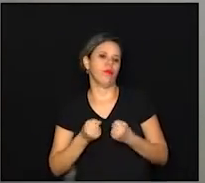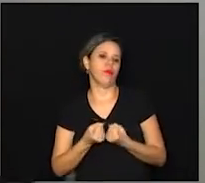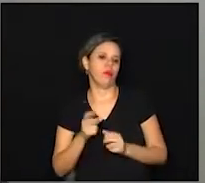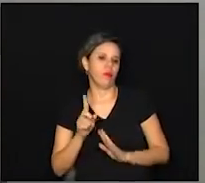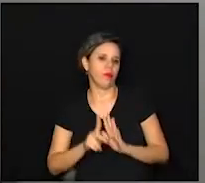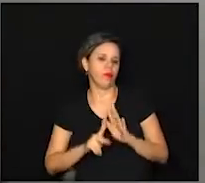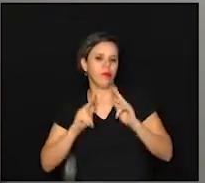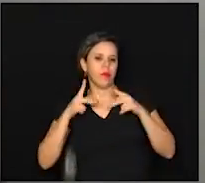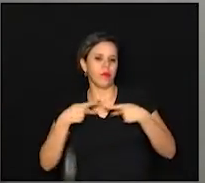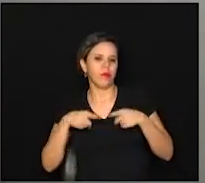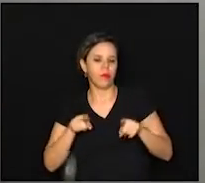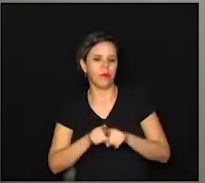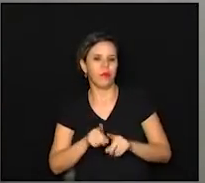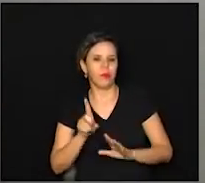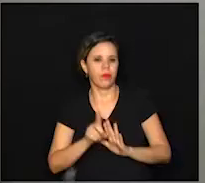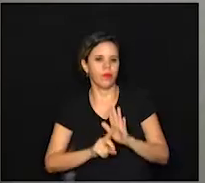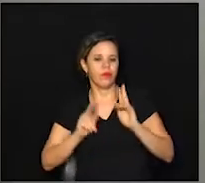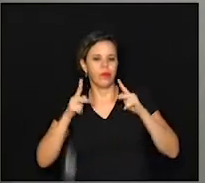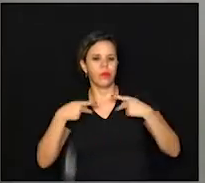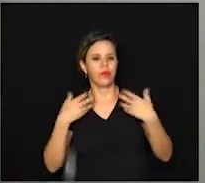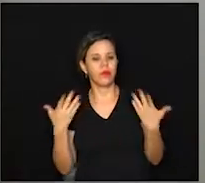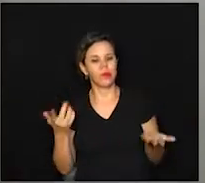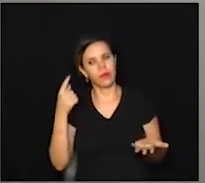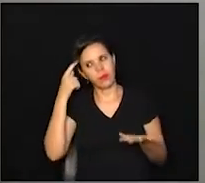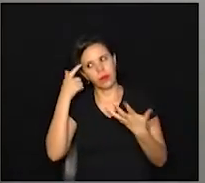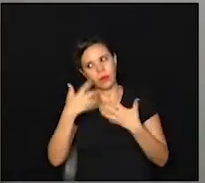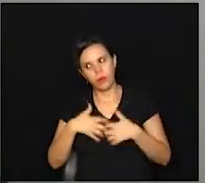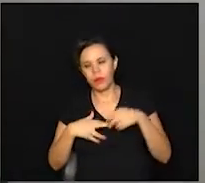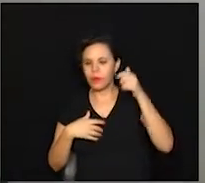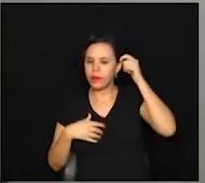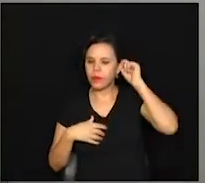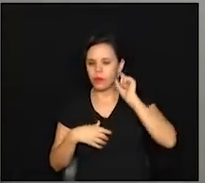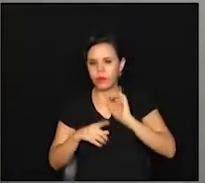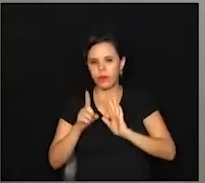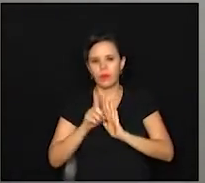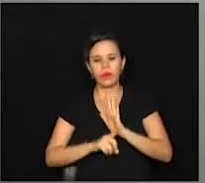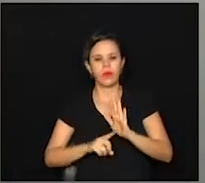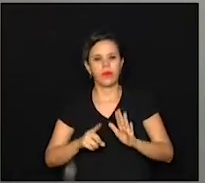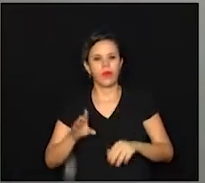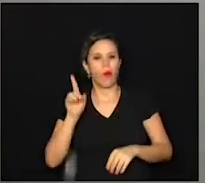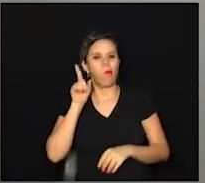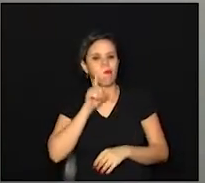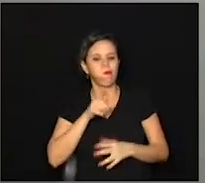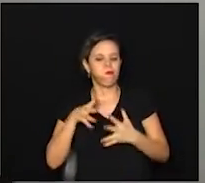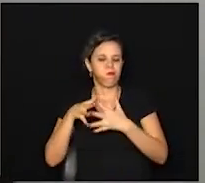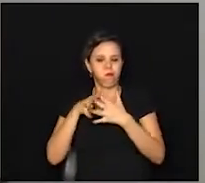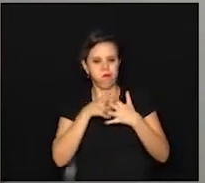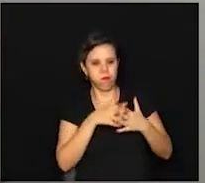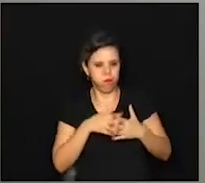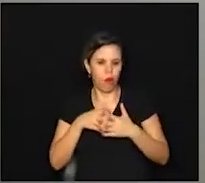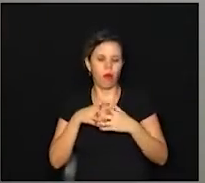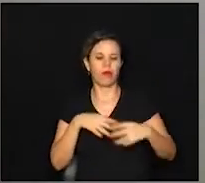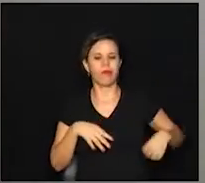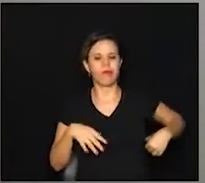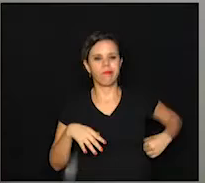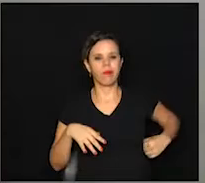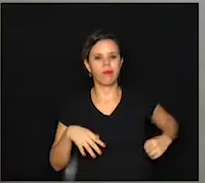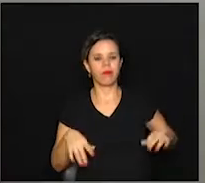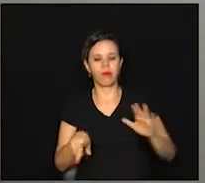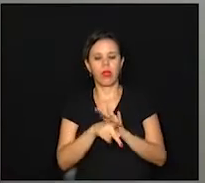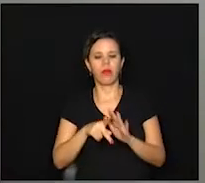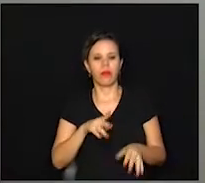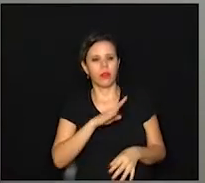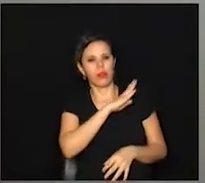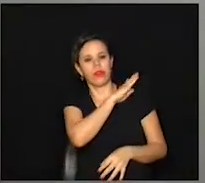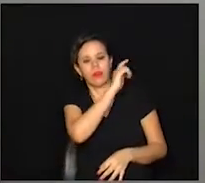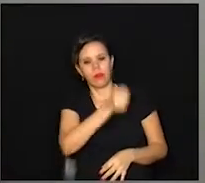também de violação dos direitos humanos, né? Se a gente pensar as lutas pelos direitos civis nos Estados Unidos, as próprias ditaduras na